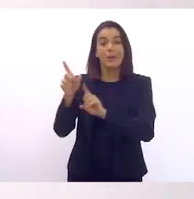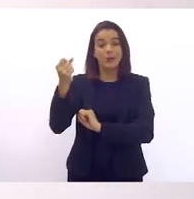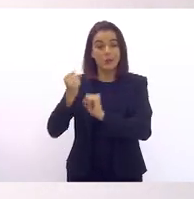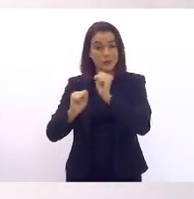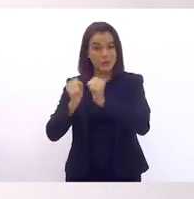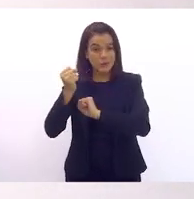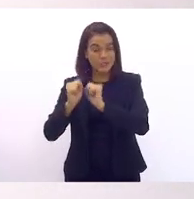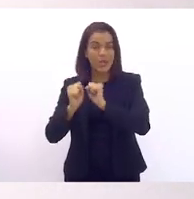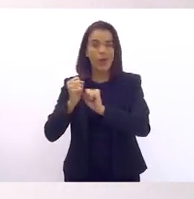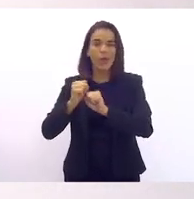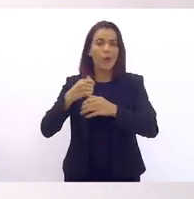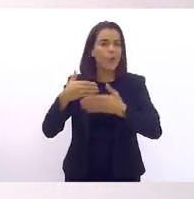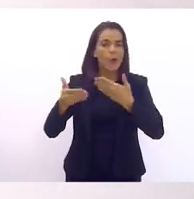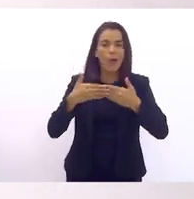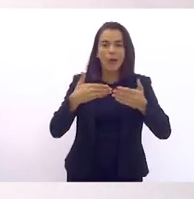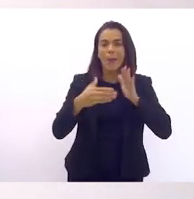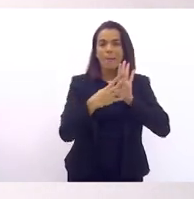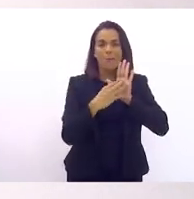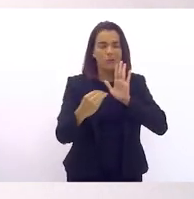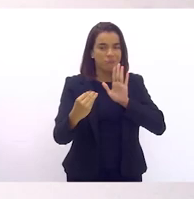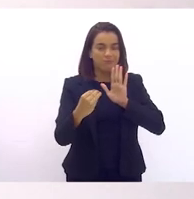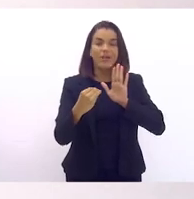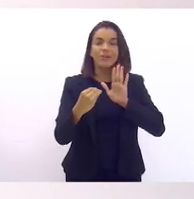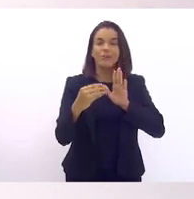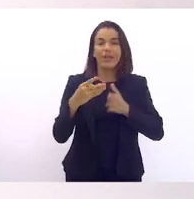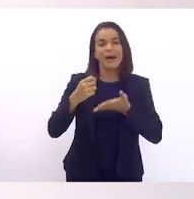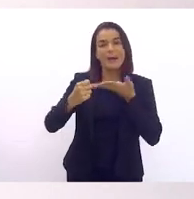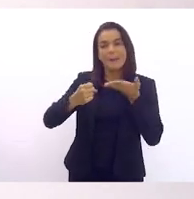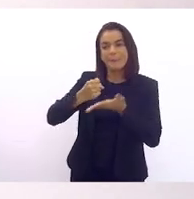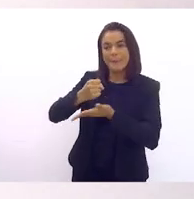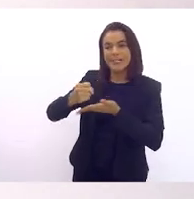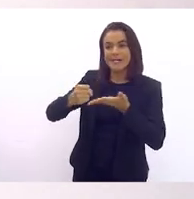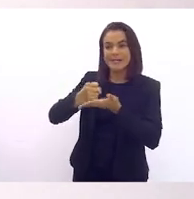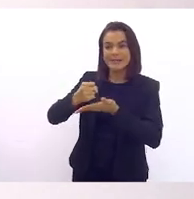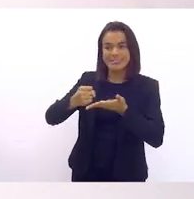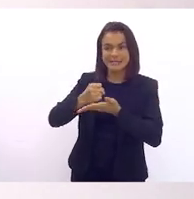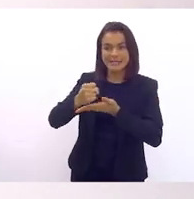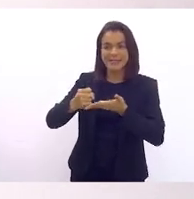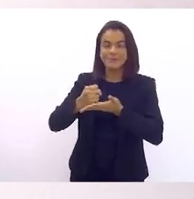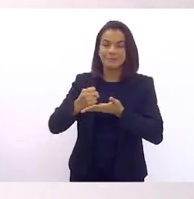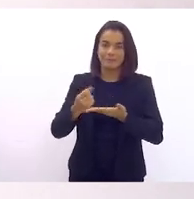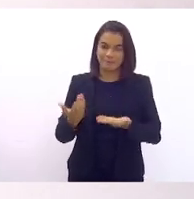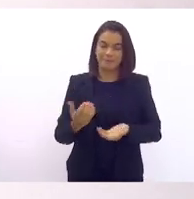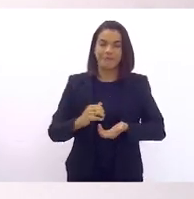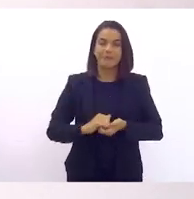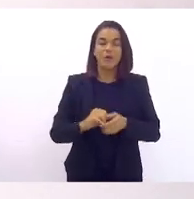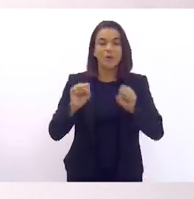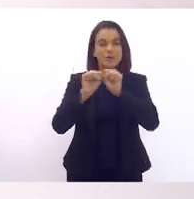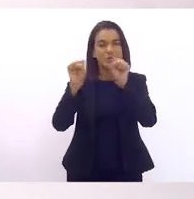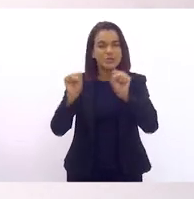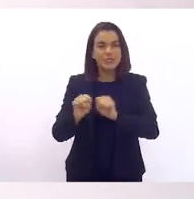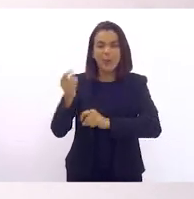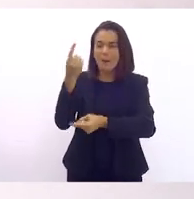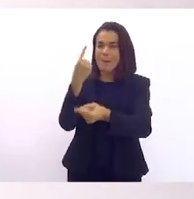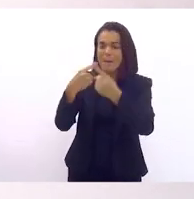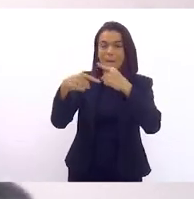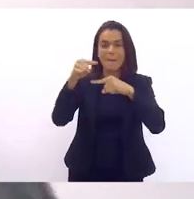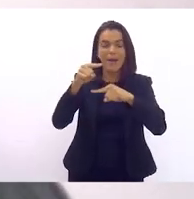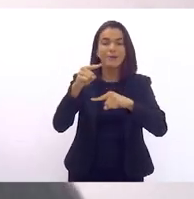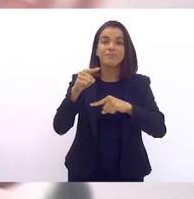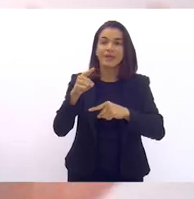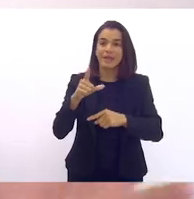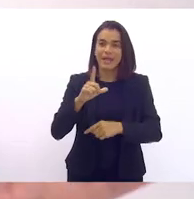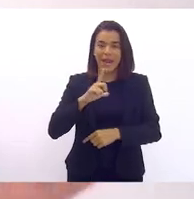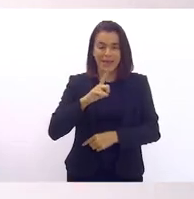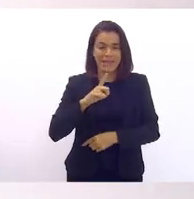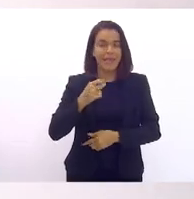num qualquer modelo qualquer abordagem que você tenha que é essa base no podemos ver sistema de inovação enfim tem várias abordagens mas ela